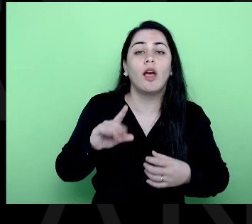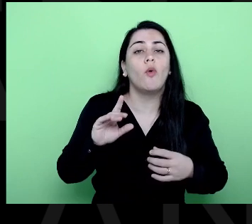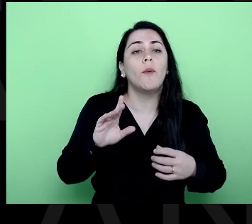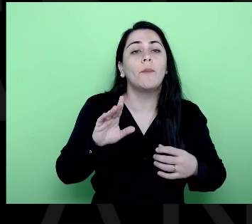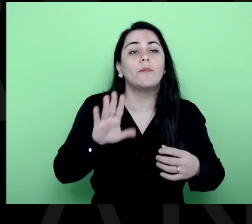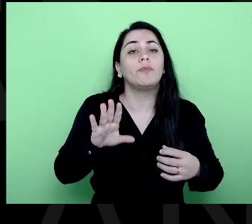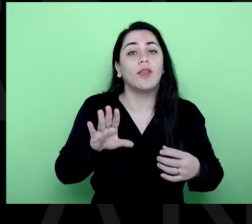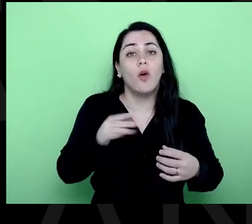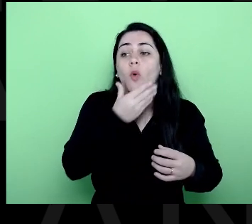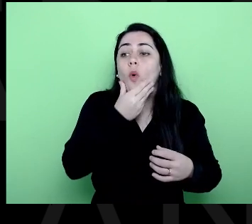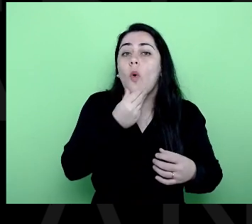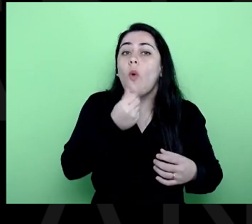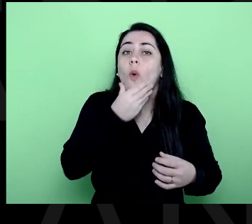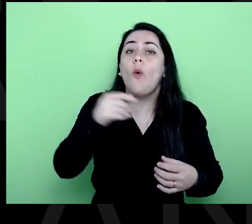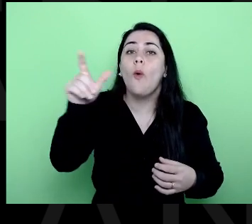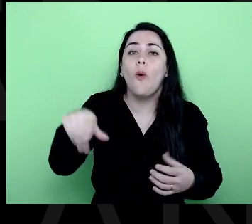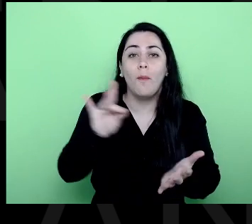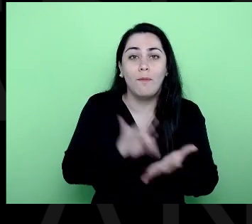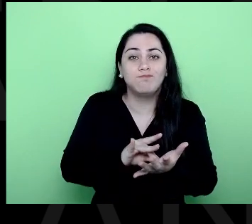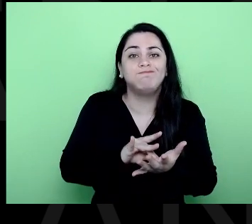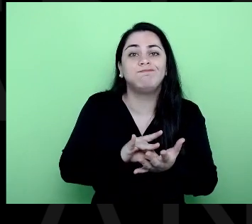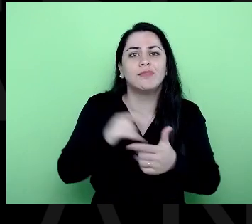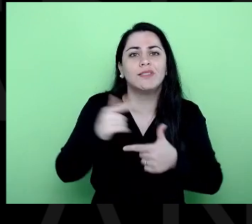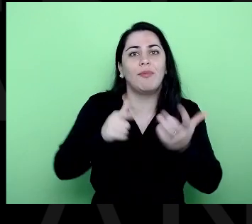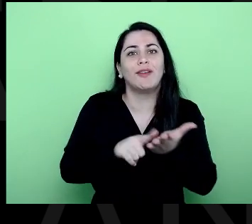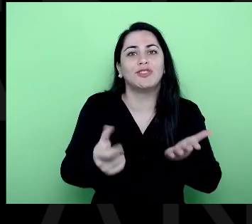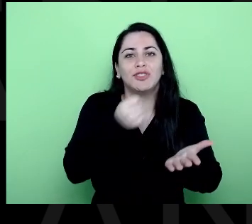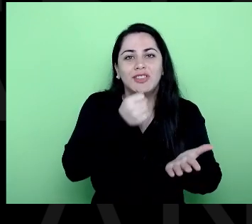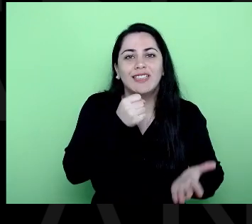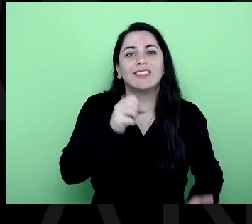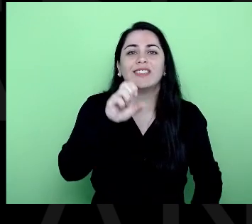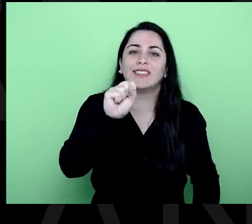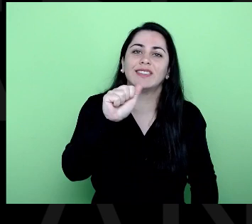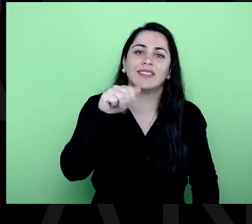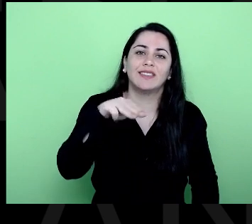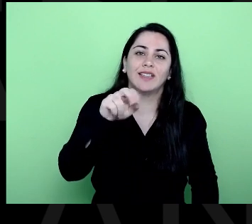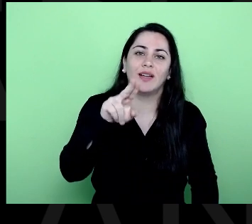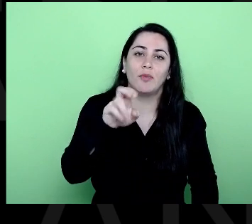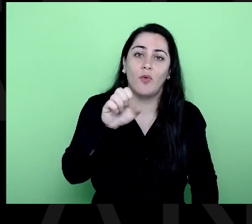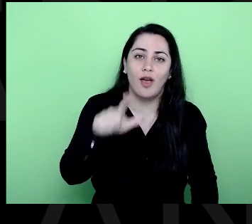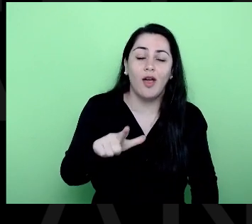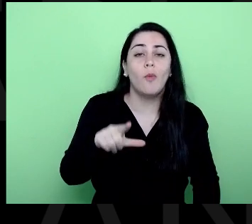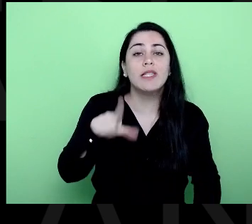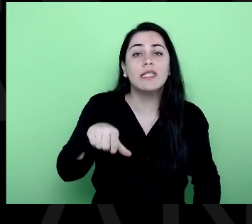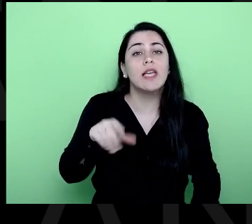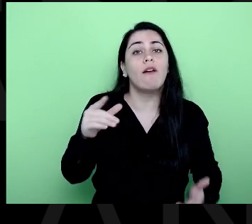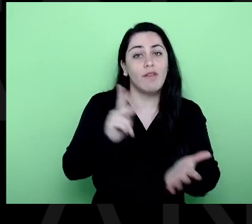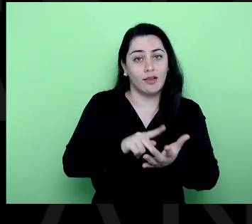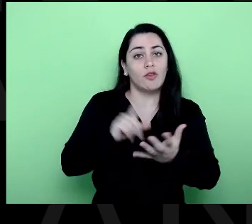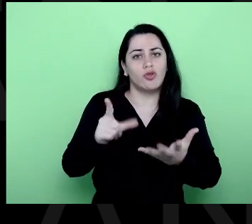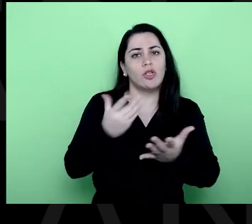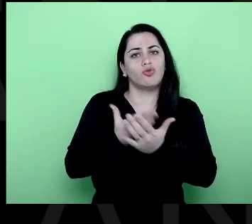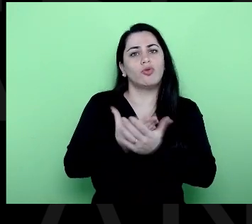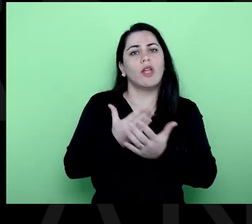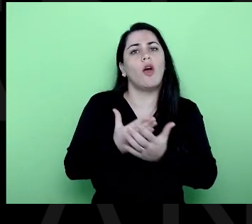o Samuel pessoa ali, né? O jornalista Samuel Weiner, mas um momento histórico em que ele é um protagonista